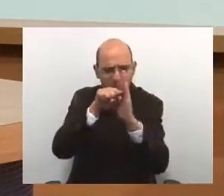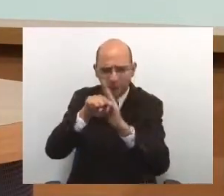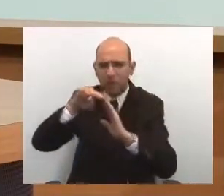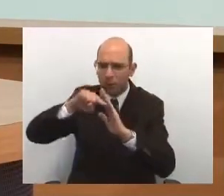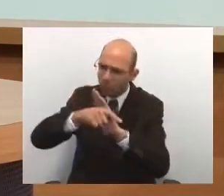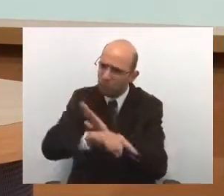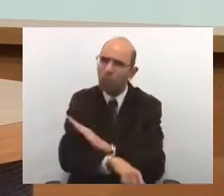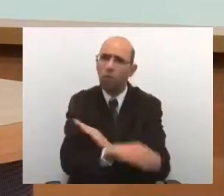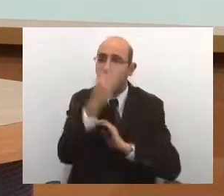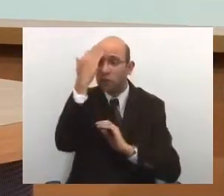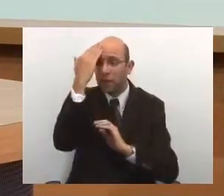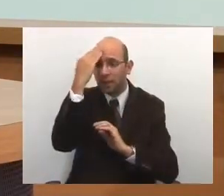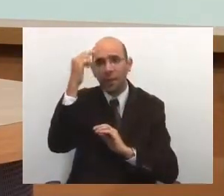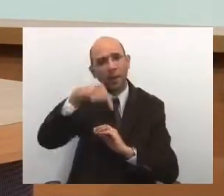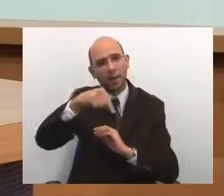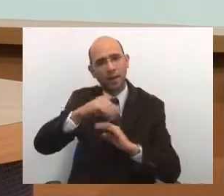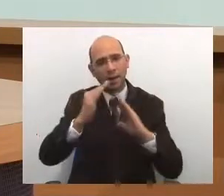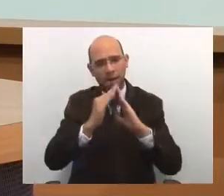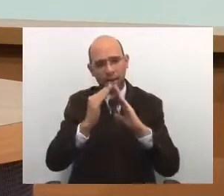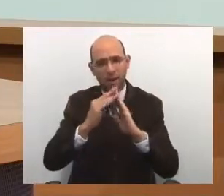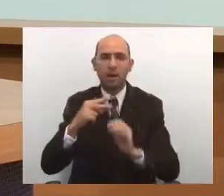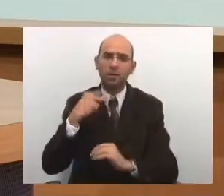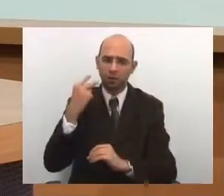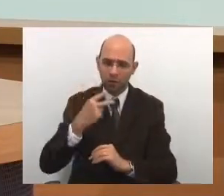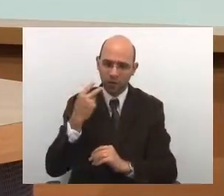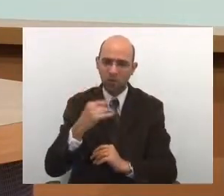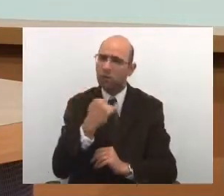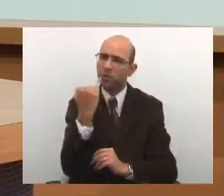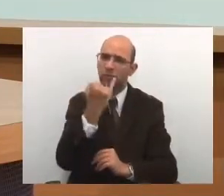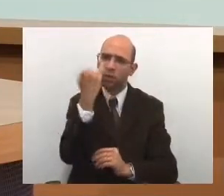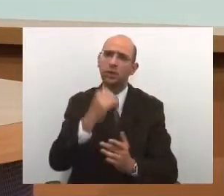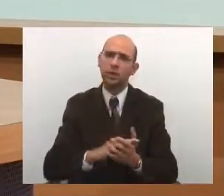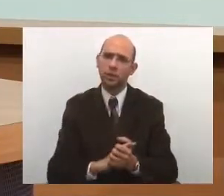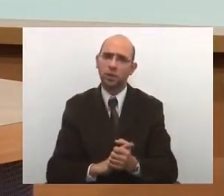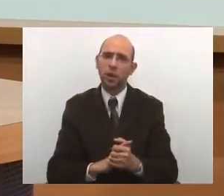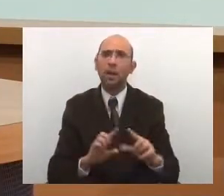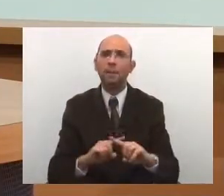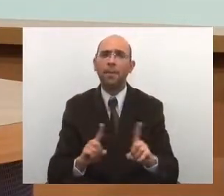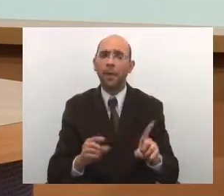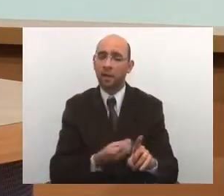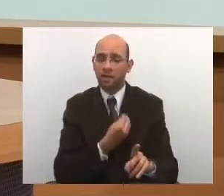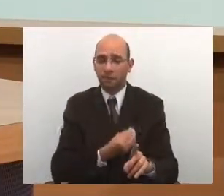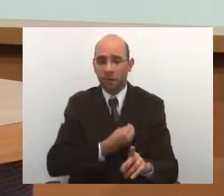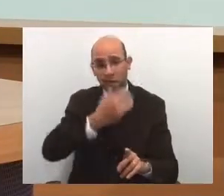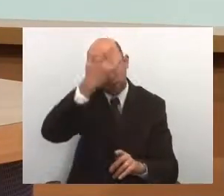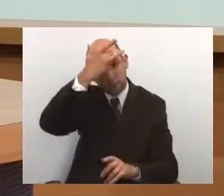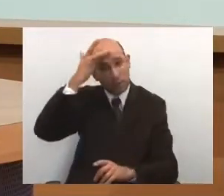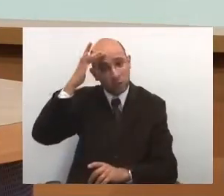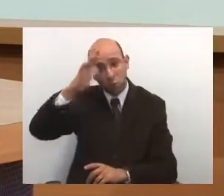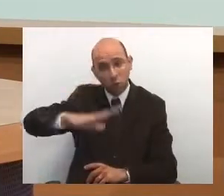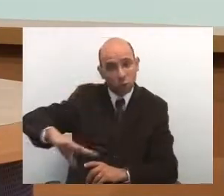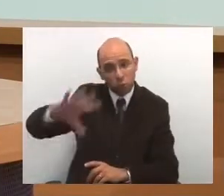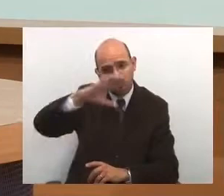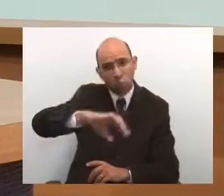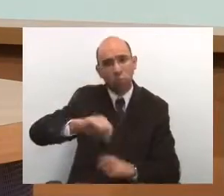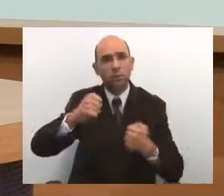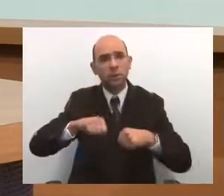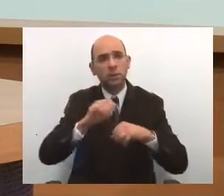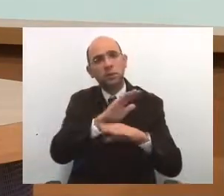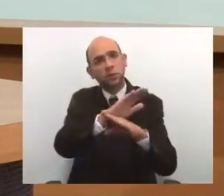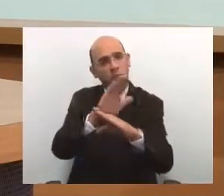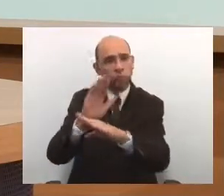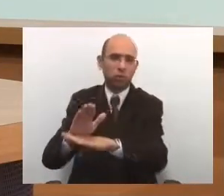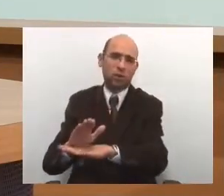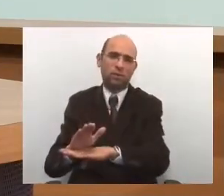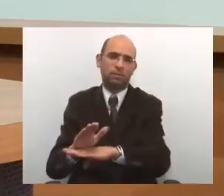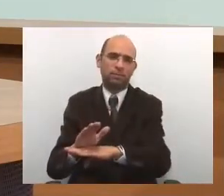uma casa legislativa com interesse municipal, mas eu acho que a vida dos trabalhadores num todo é interesse nosso, seja a